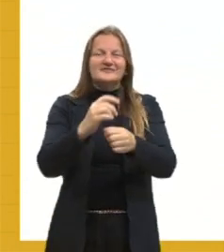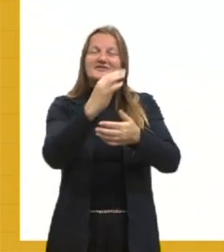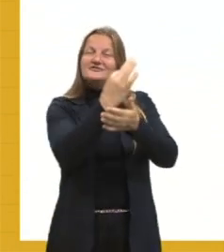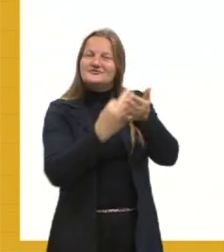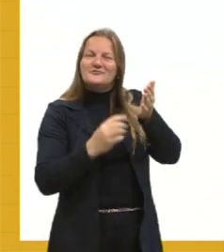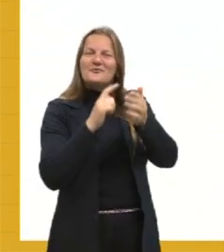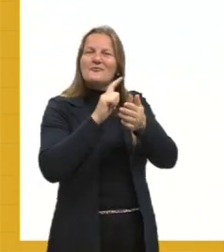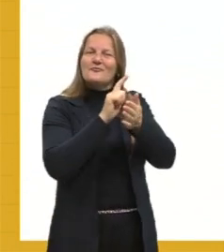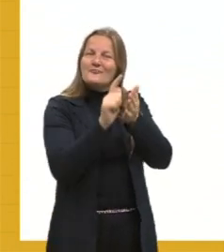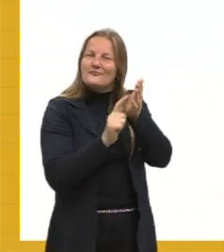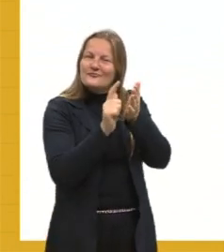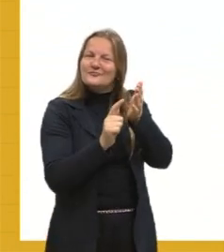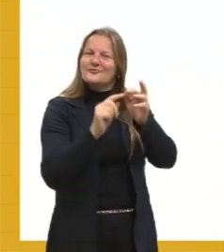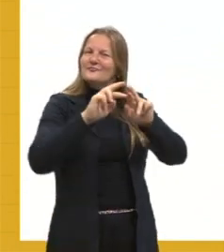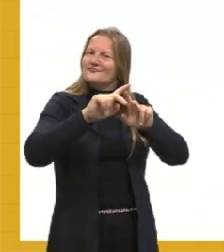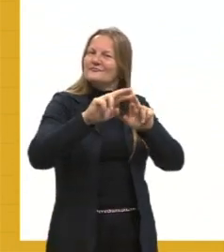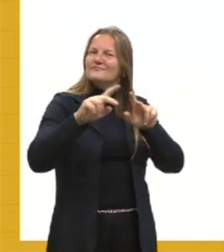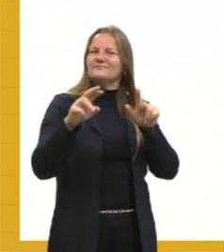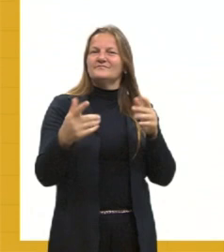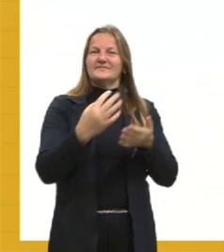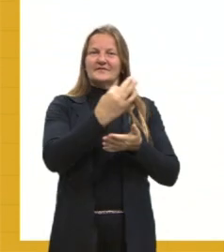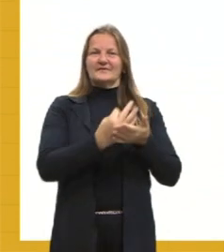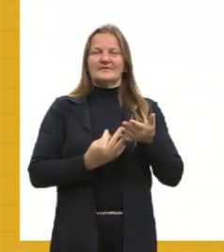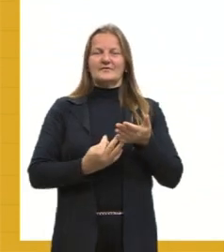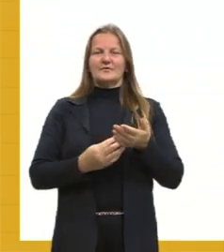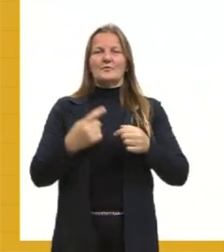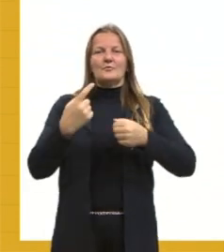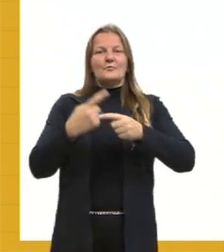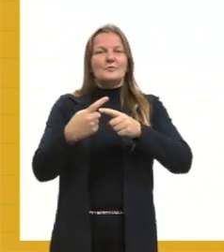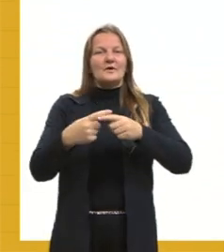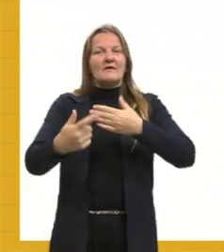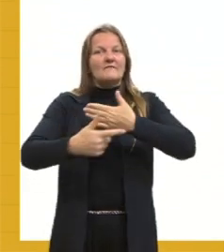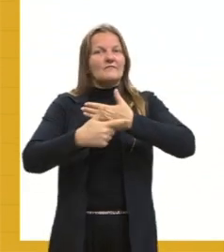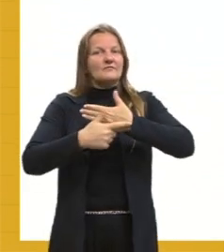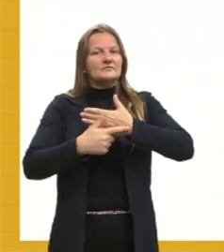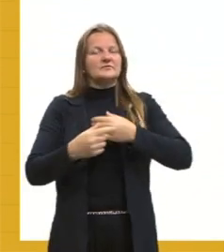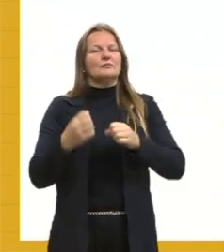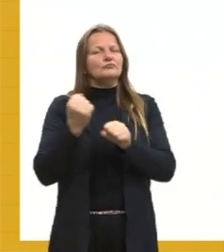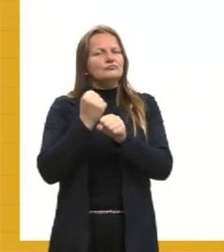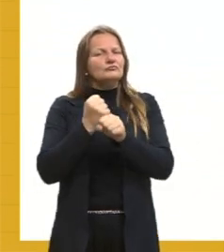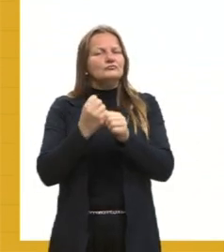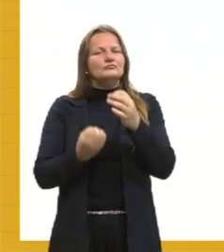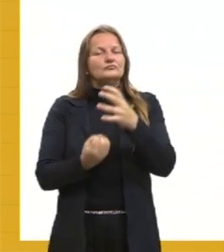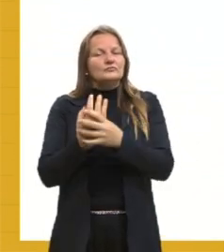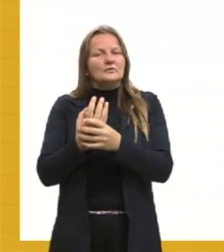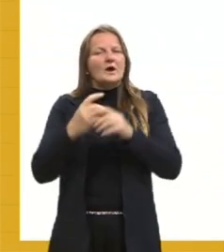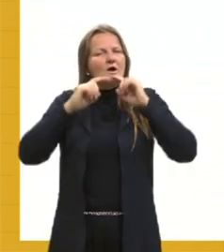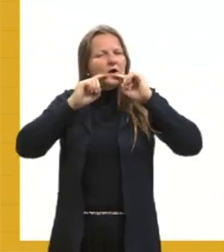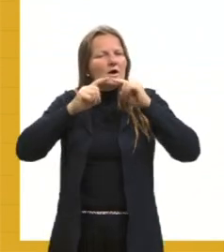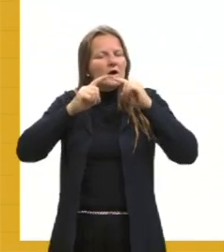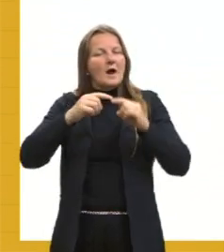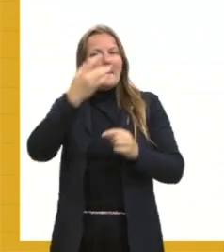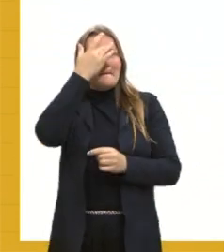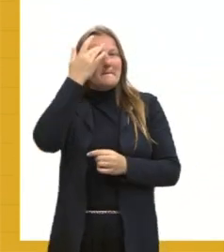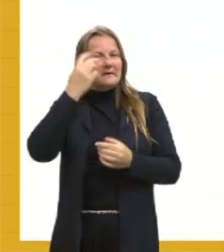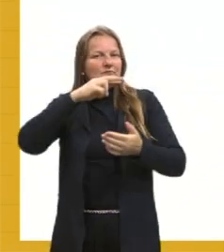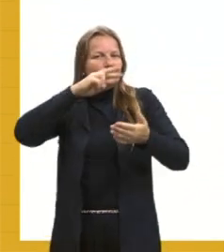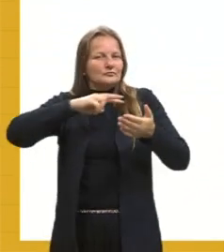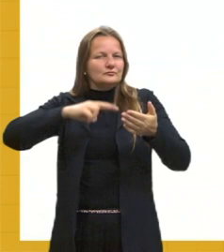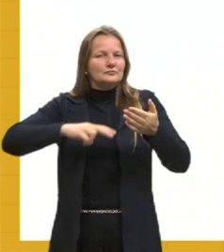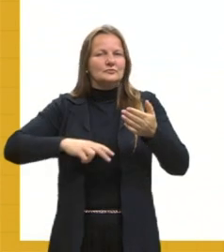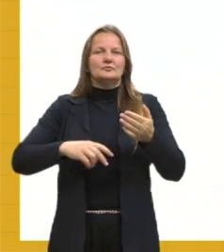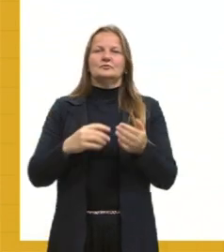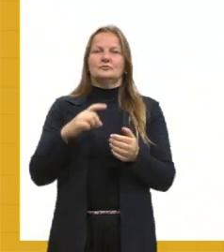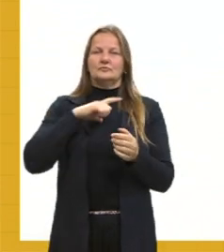justamente para produzir né A dentro